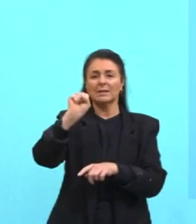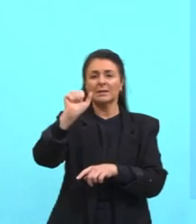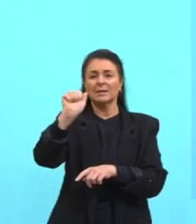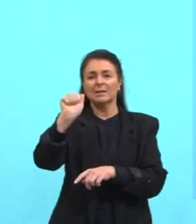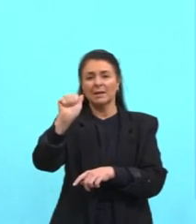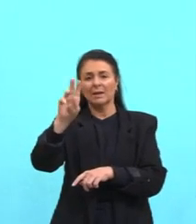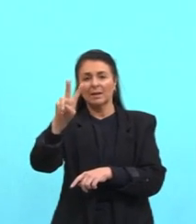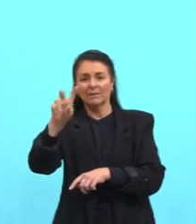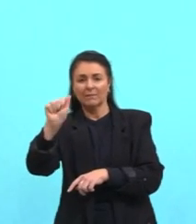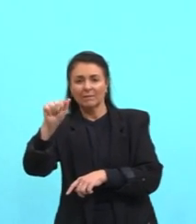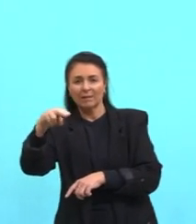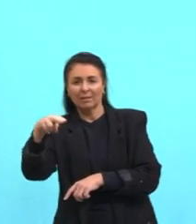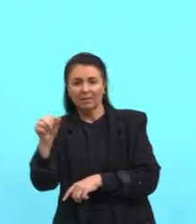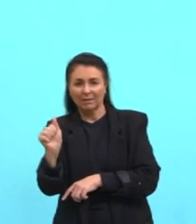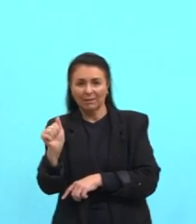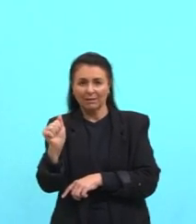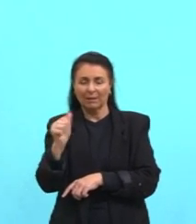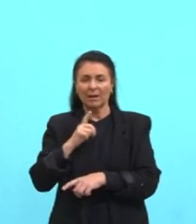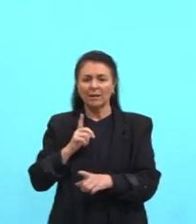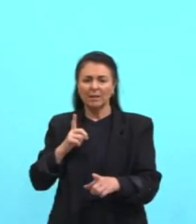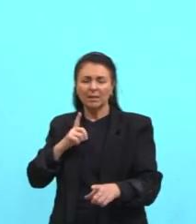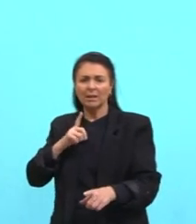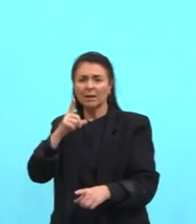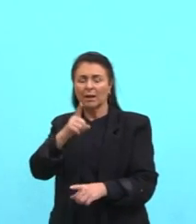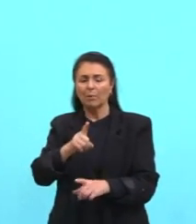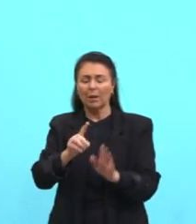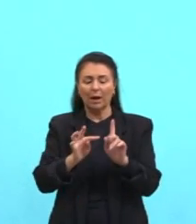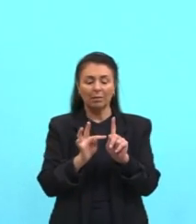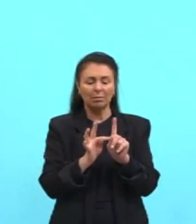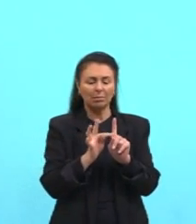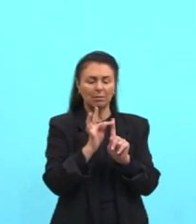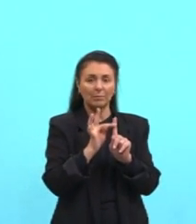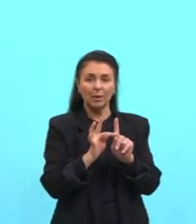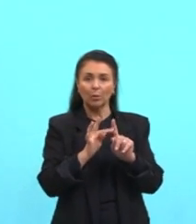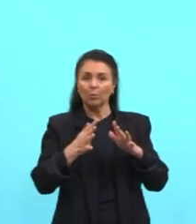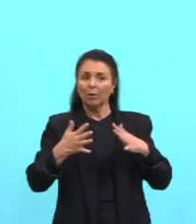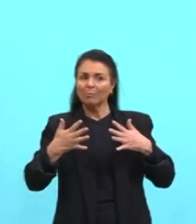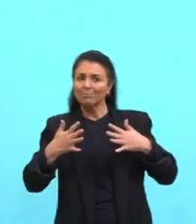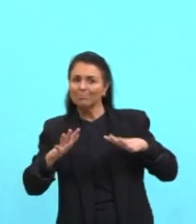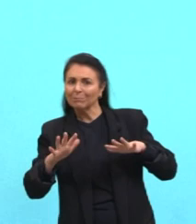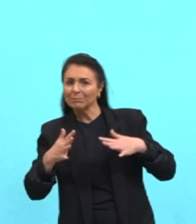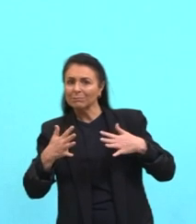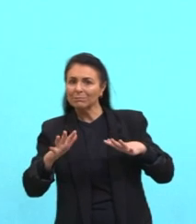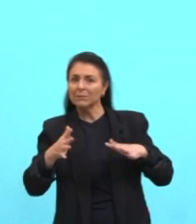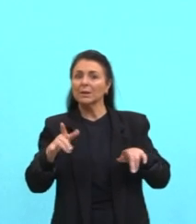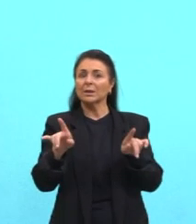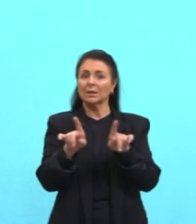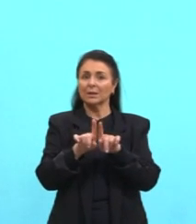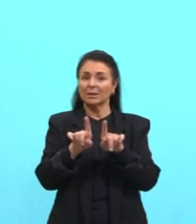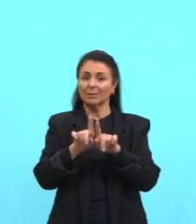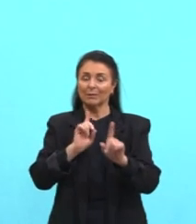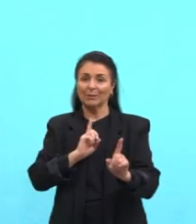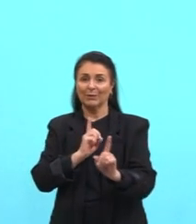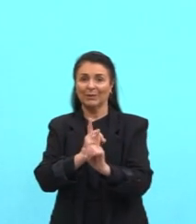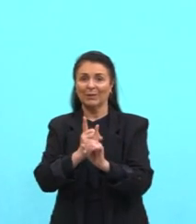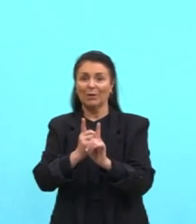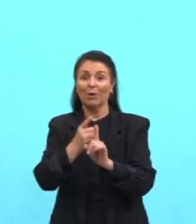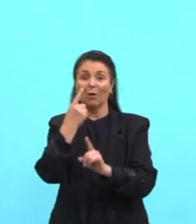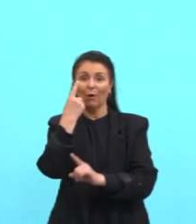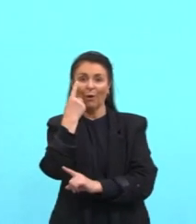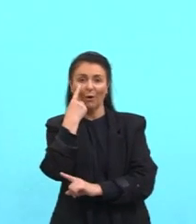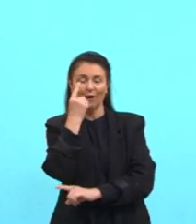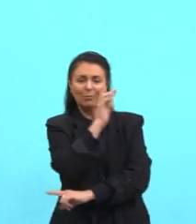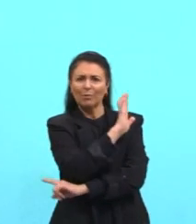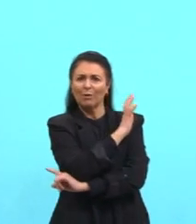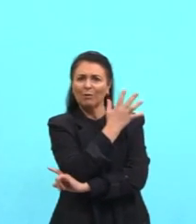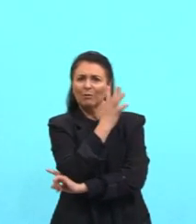de água tá se eu tiver então uma temperatura amena né E também olha aqui ó vou ter uma floresta